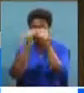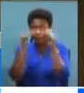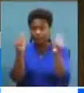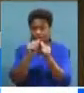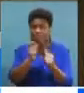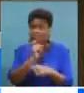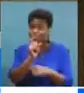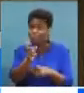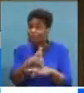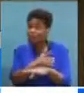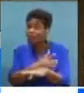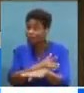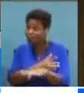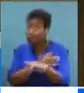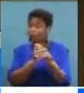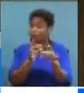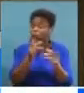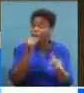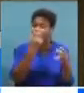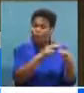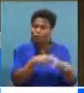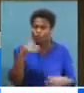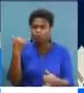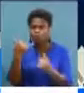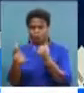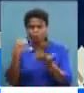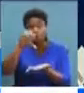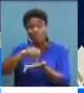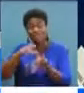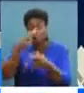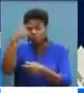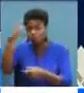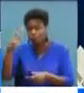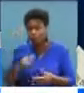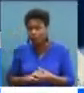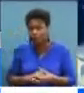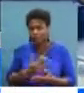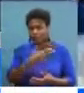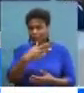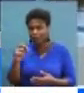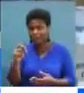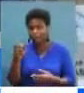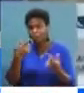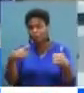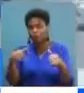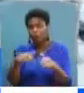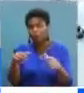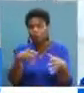alerta precoce multiperigos centrado nas pessoas. Esta 13ª reunião do